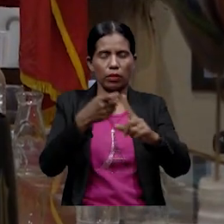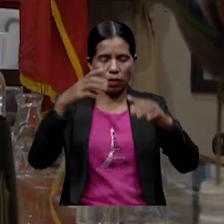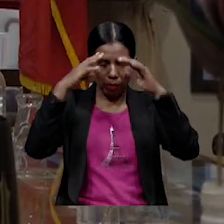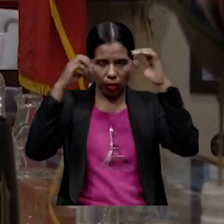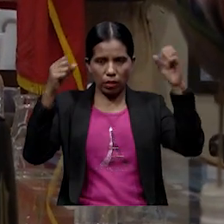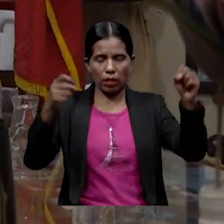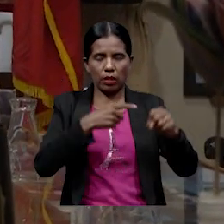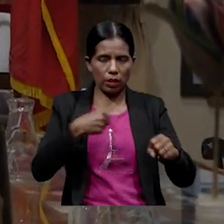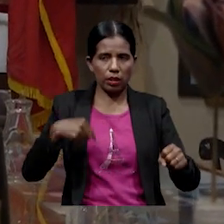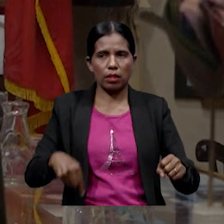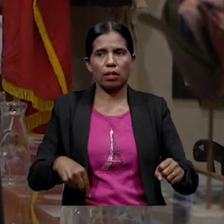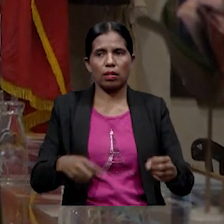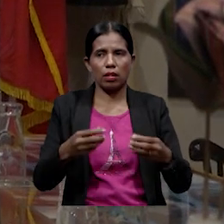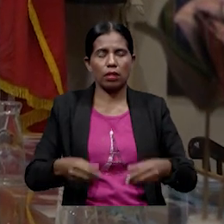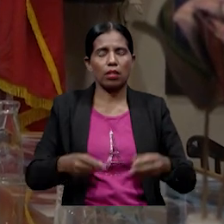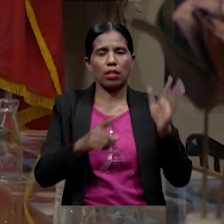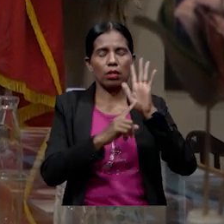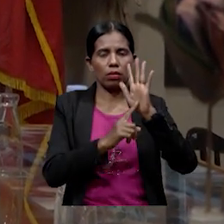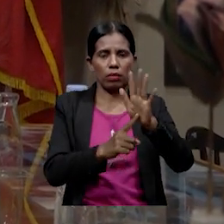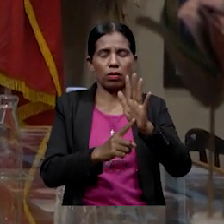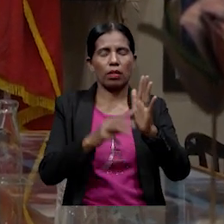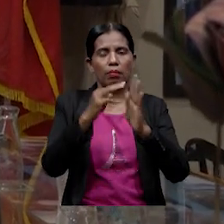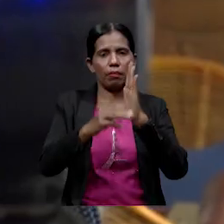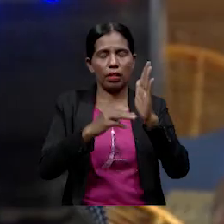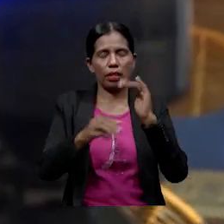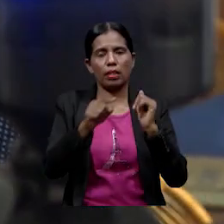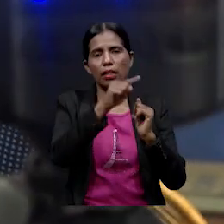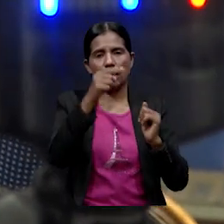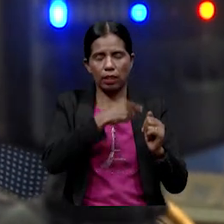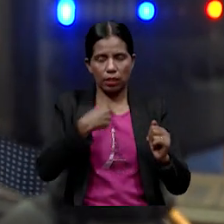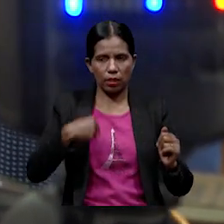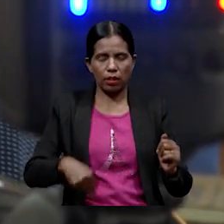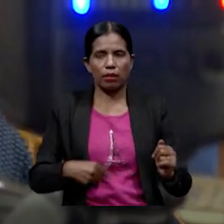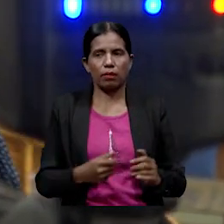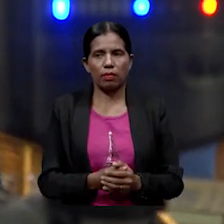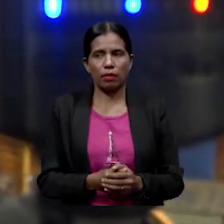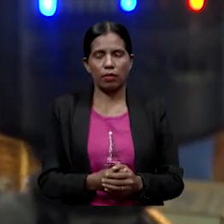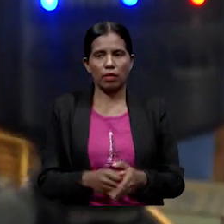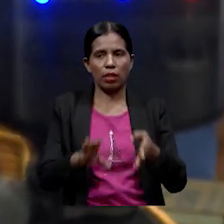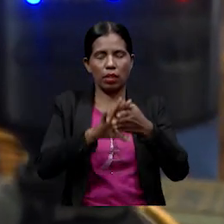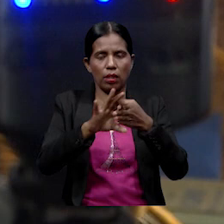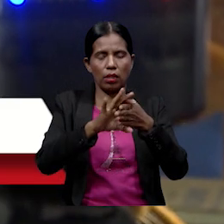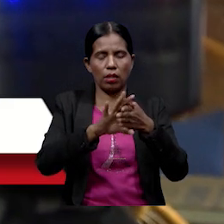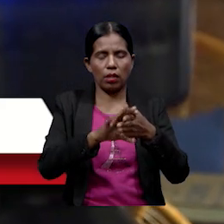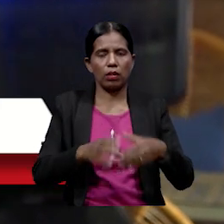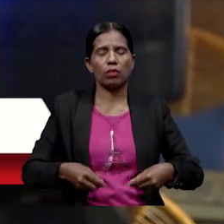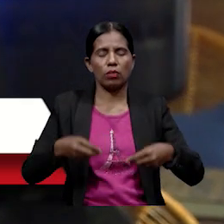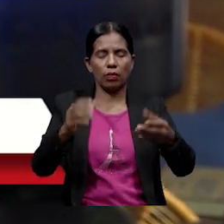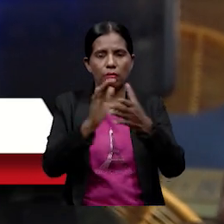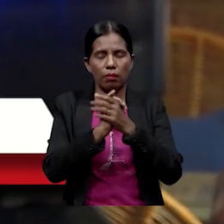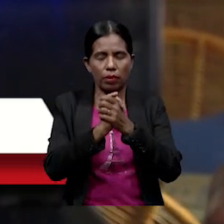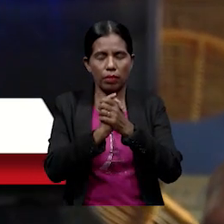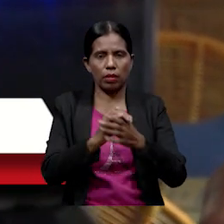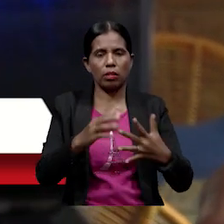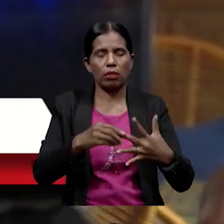China Xi Jinping nebe publica ona e a mídia China. No documento, a carta de congratulação oficial